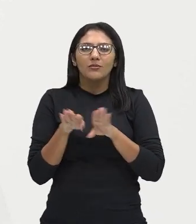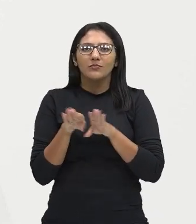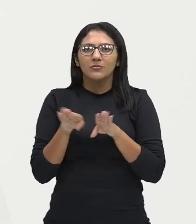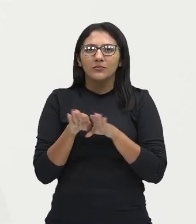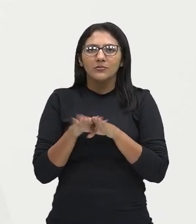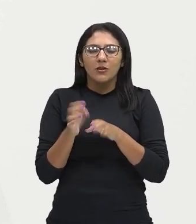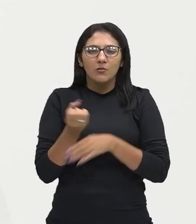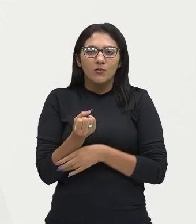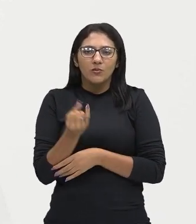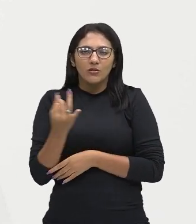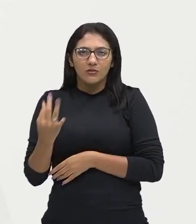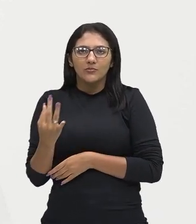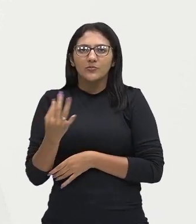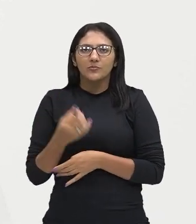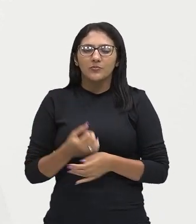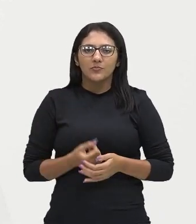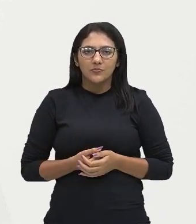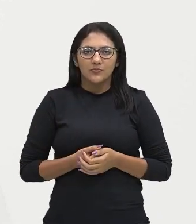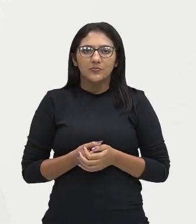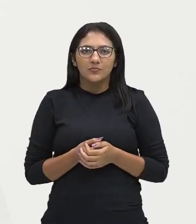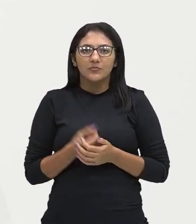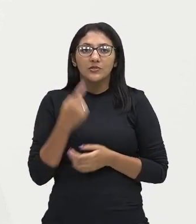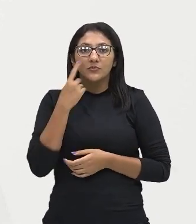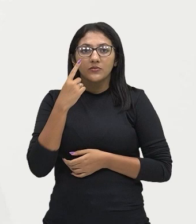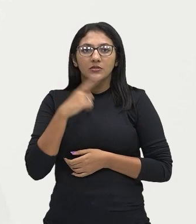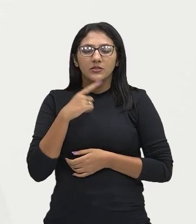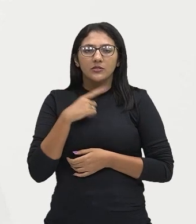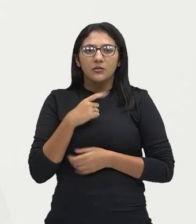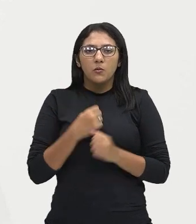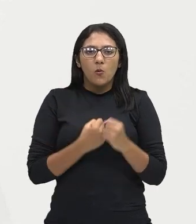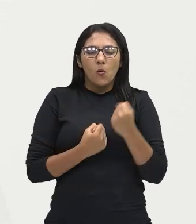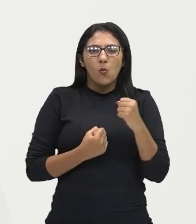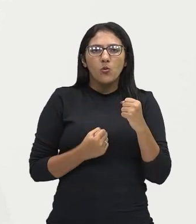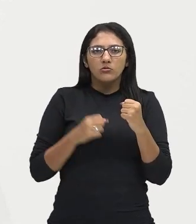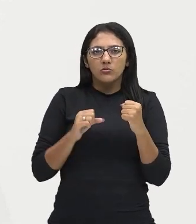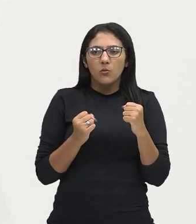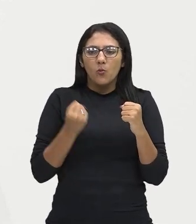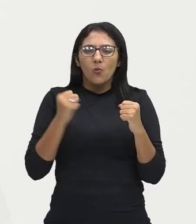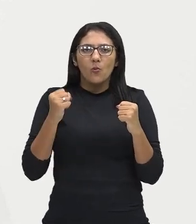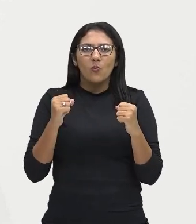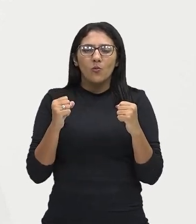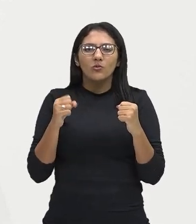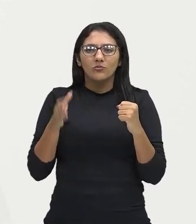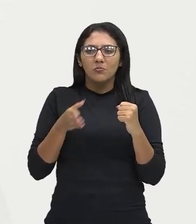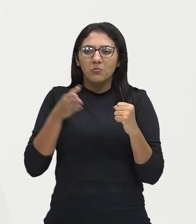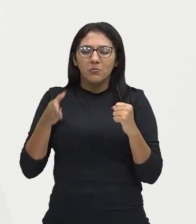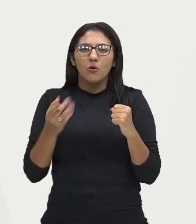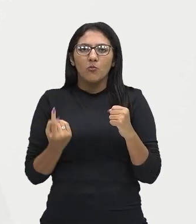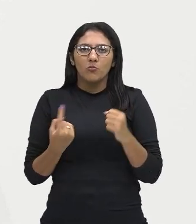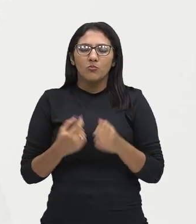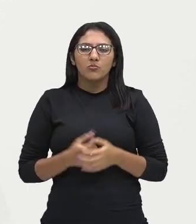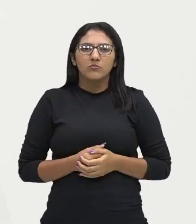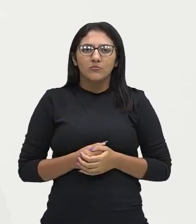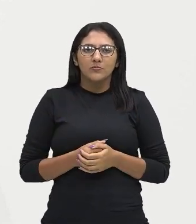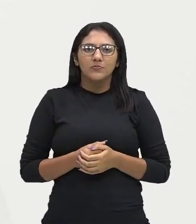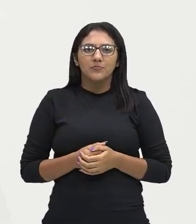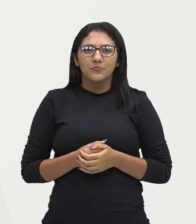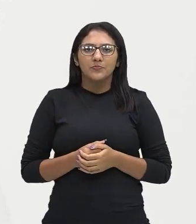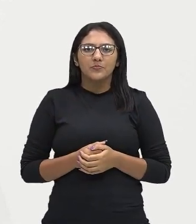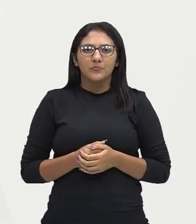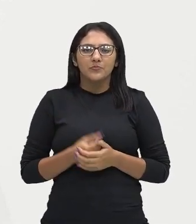algarismos após a vírgula. Aqui nós temos um algarismo após a vírgula, aqui nós temos também um algarismo após a vírgula. Ficamos então,